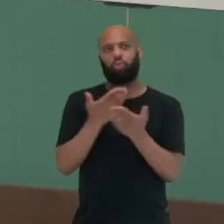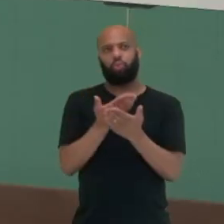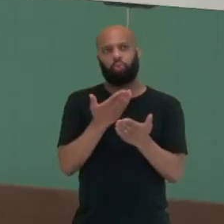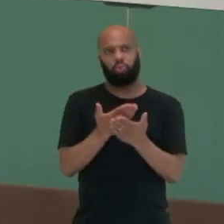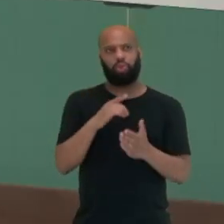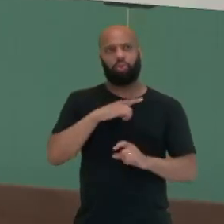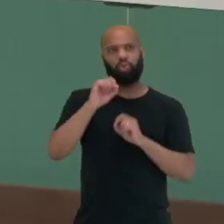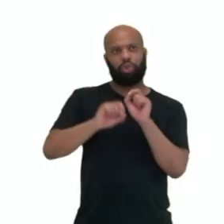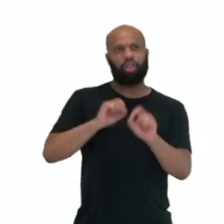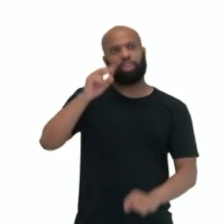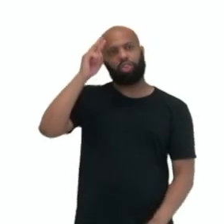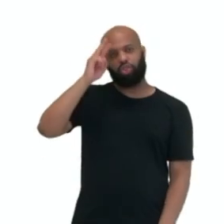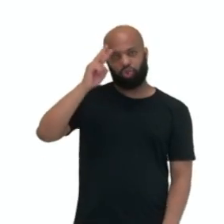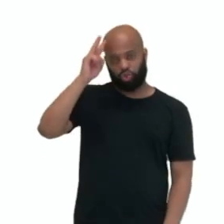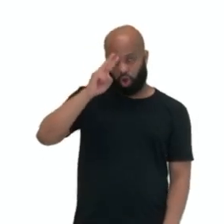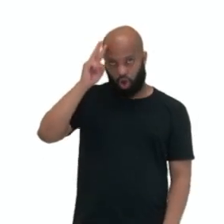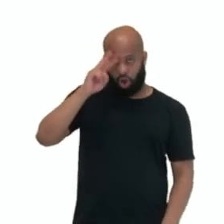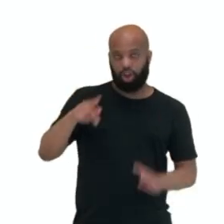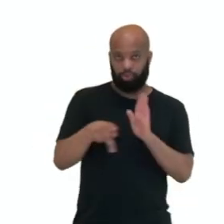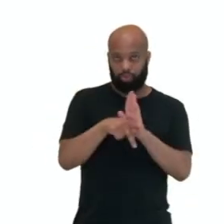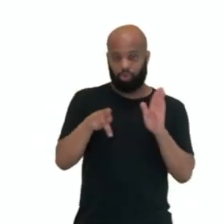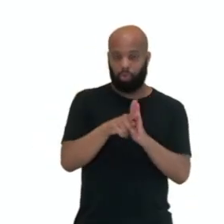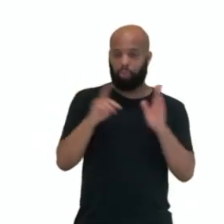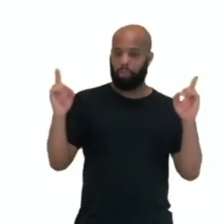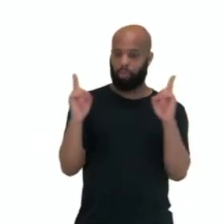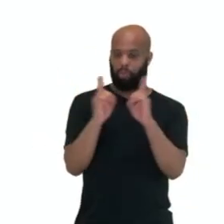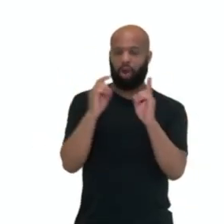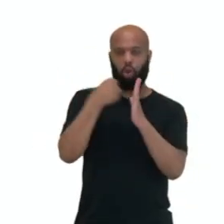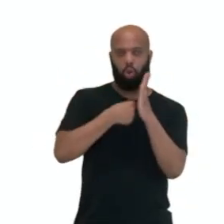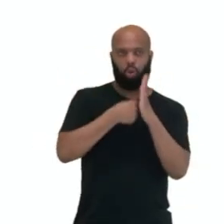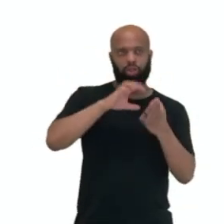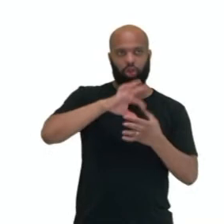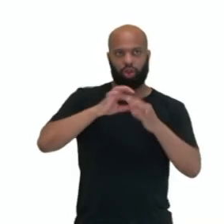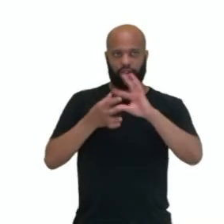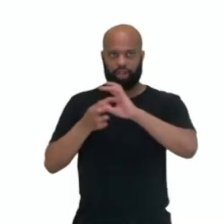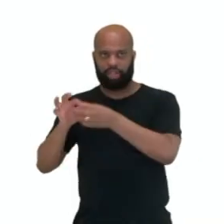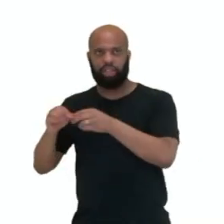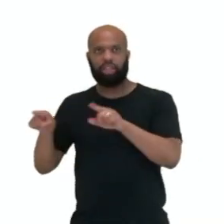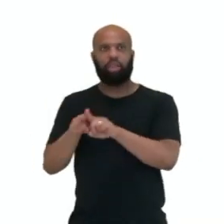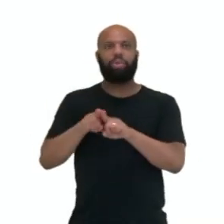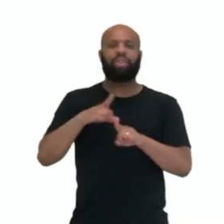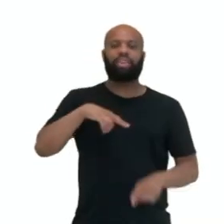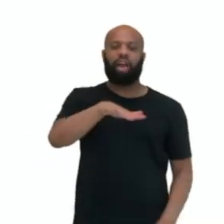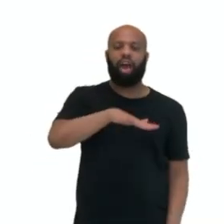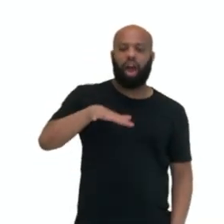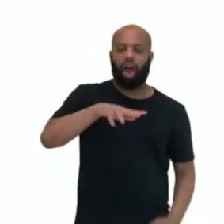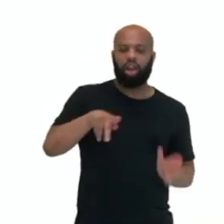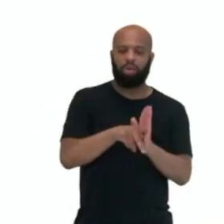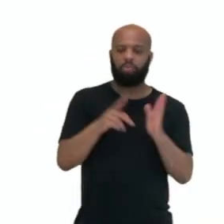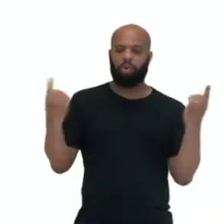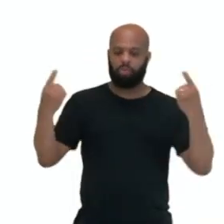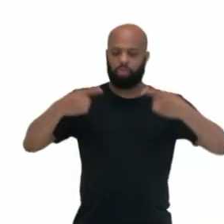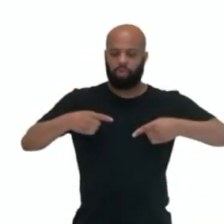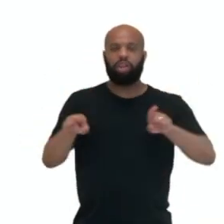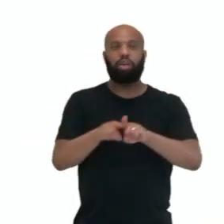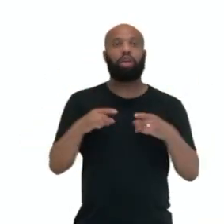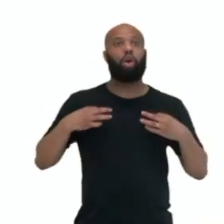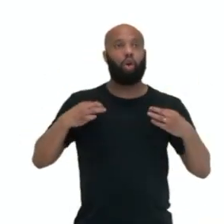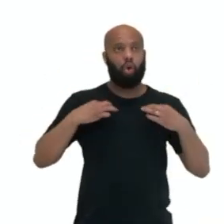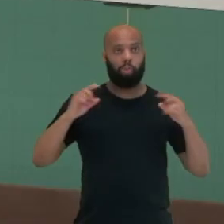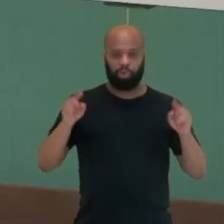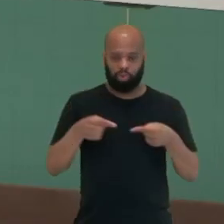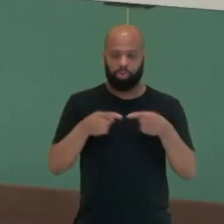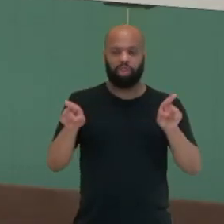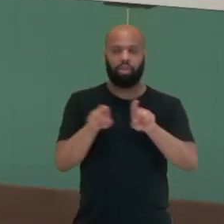nossa aula? Nós falamos sobre a luta de aproximação, no caso a luta olímpica, falamos sobre história, a área de combate, a vestimenta,